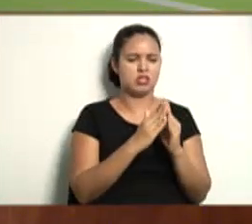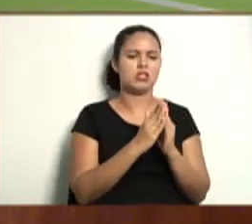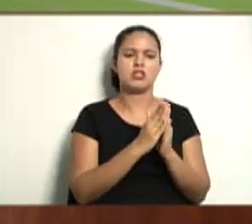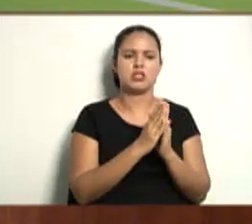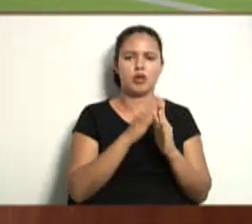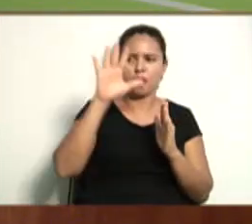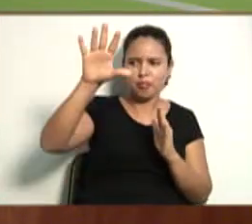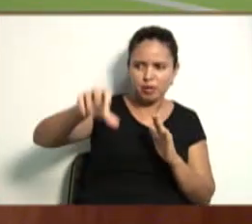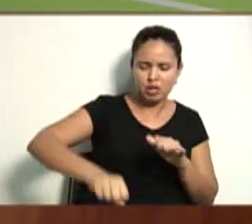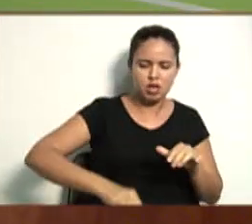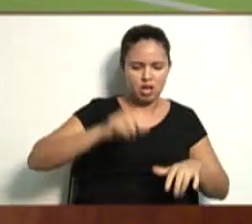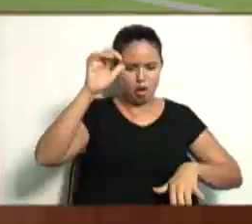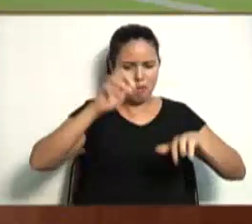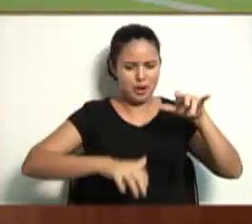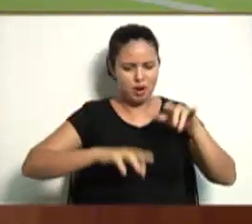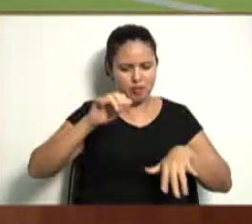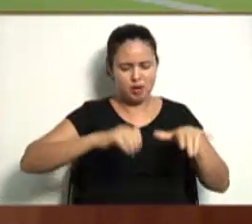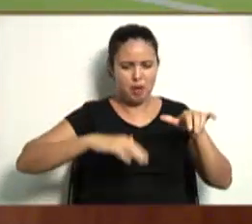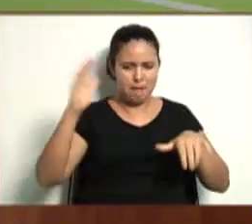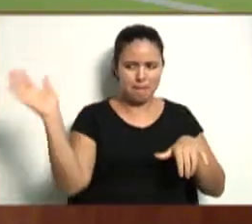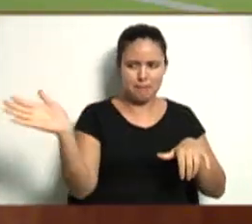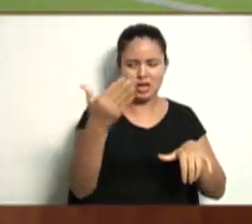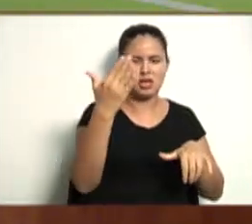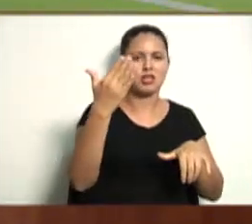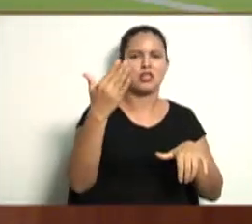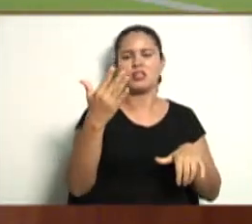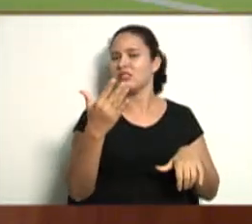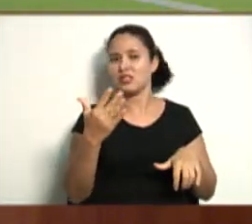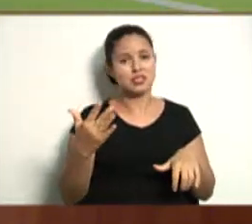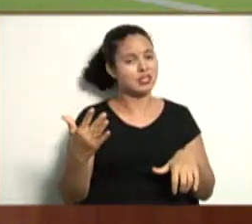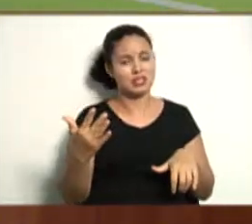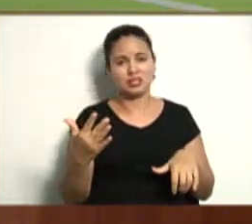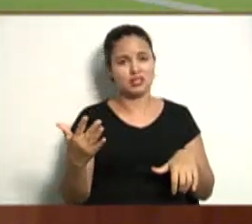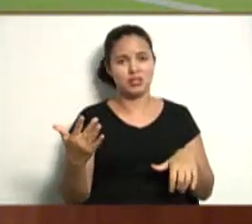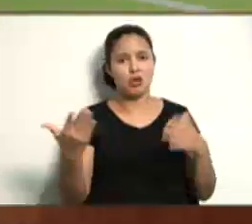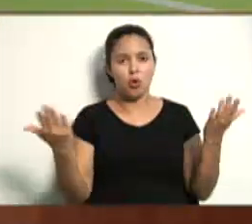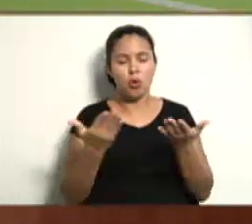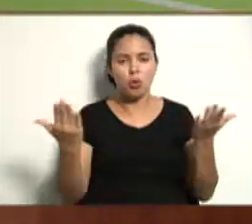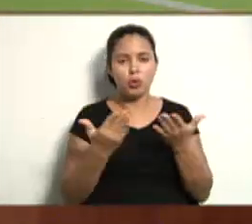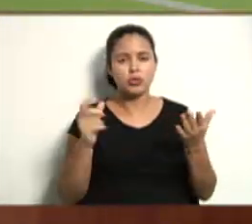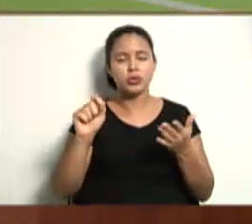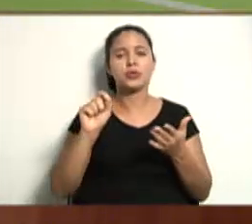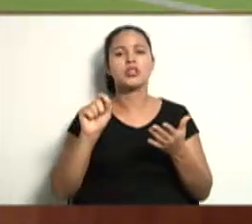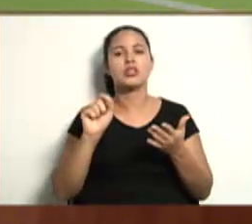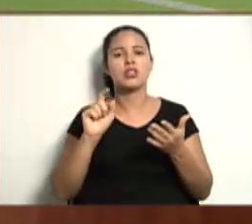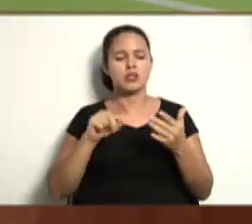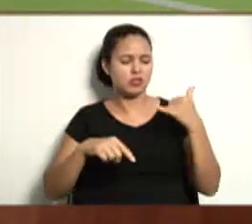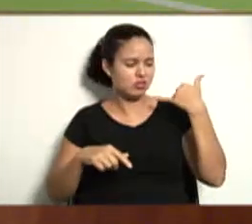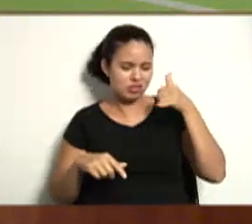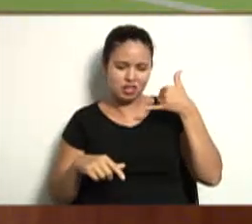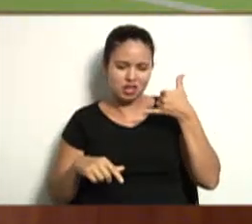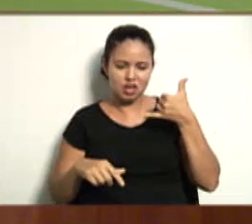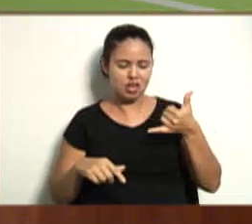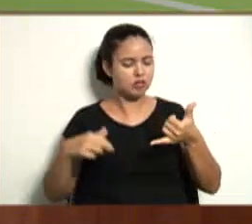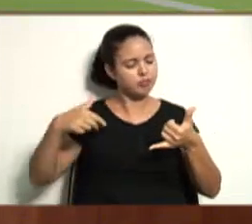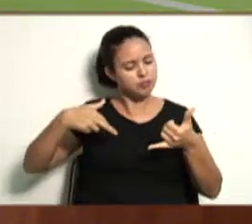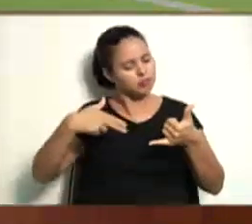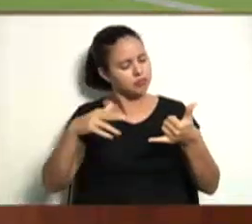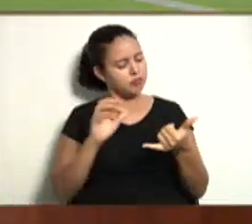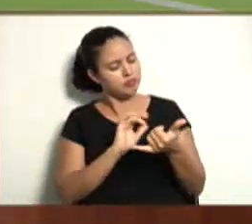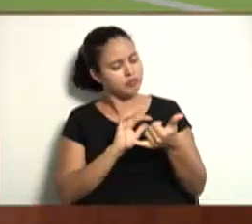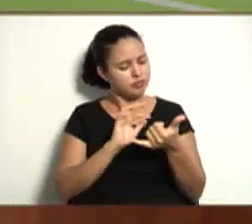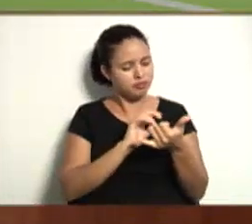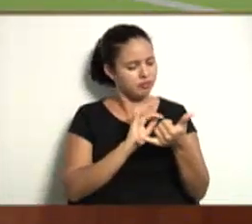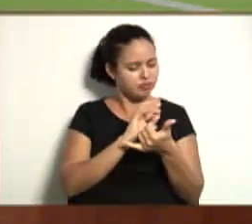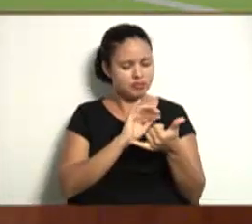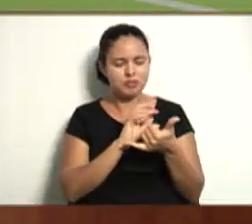ficar escrevendo. Você pode ir andando mesmo, você vai escrevendo, viu? Mudou o instrumento, como disse a professora, mudou a forma